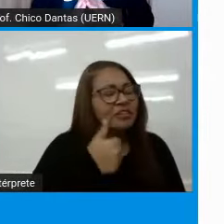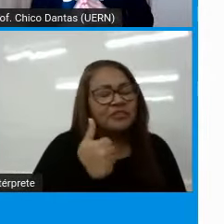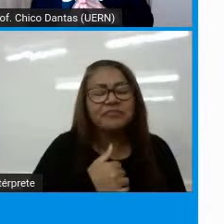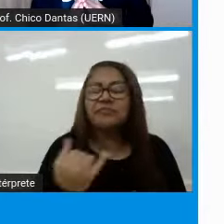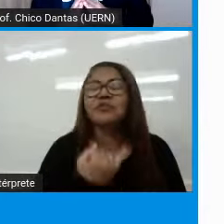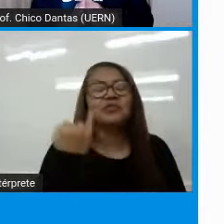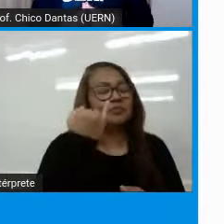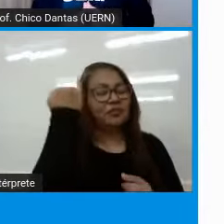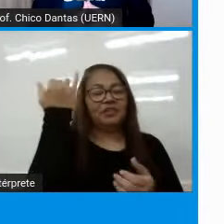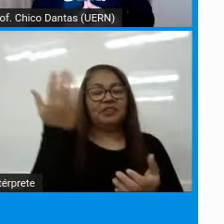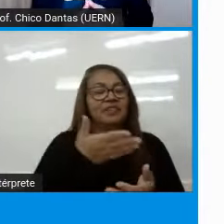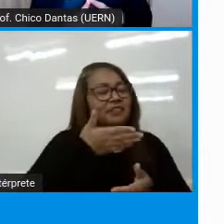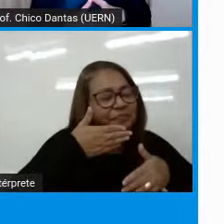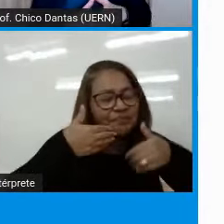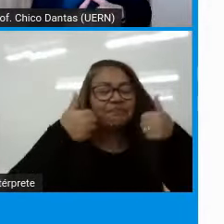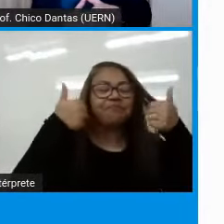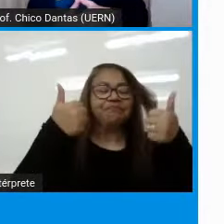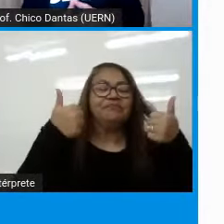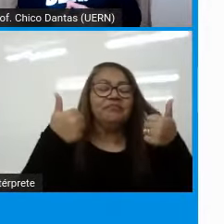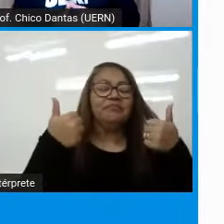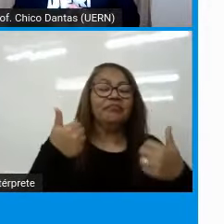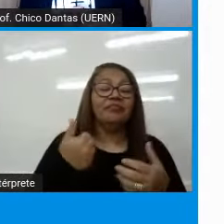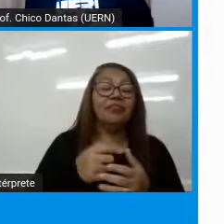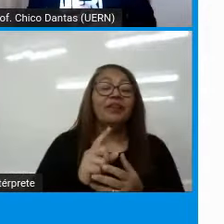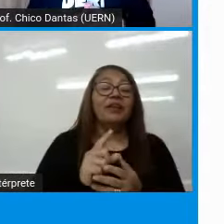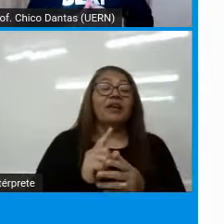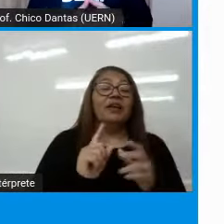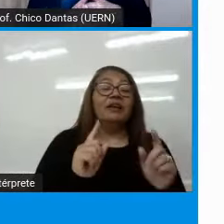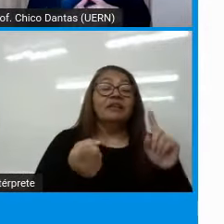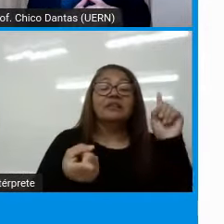Quando a gente fala de vídeo, né, existe aí